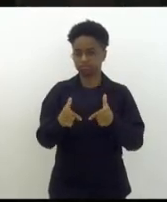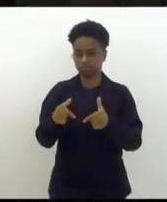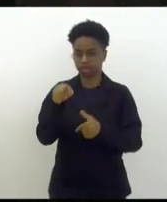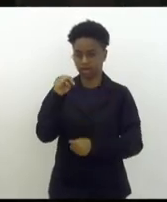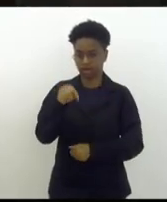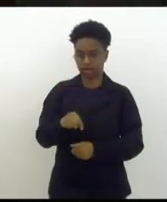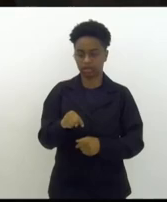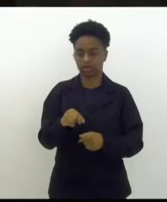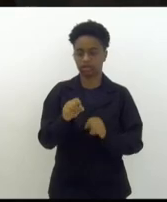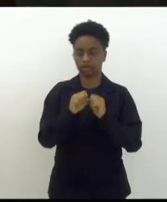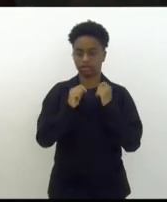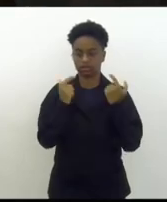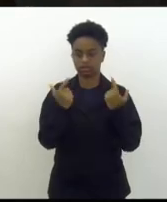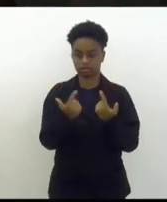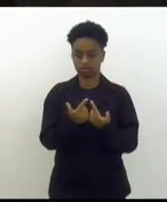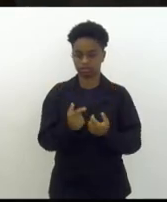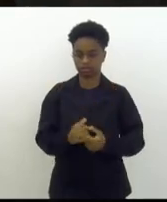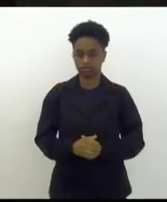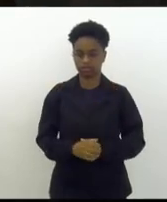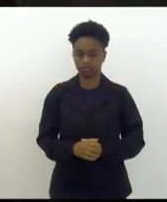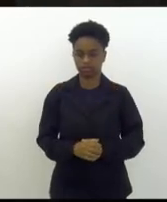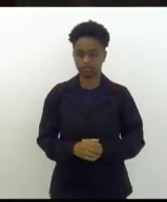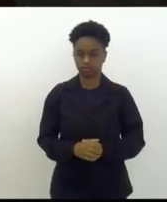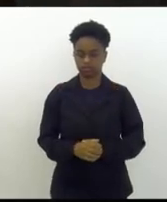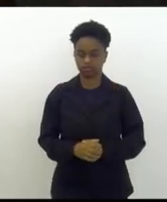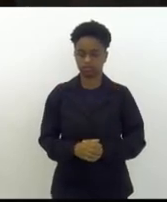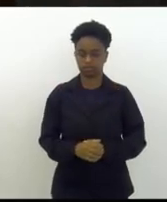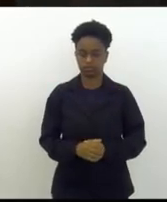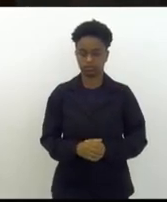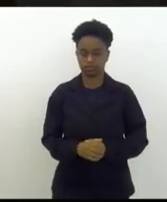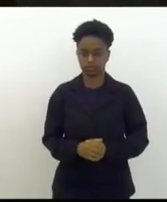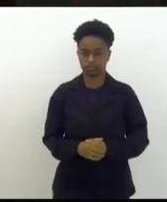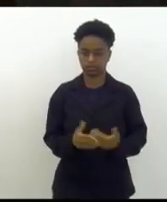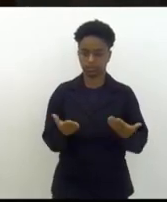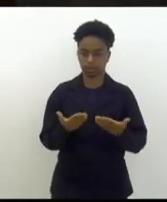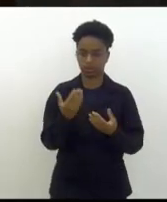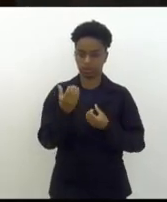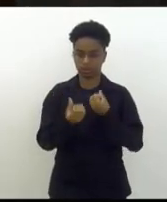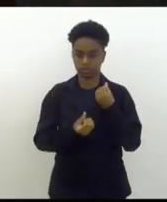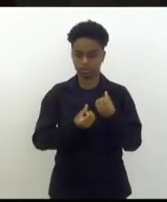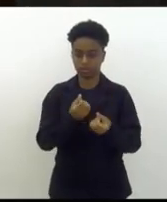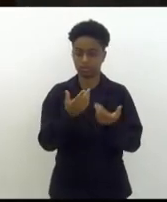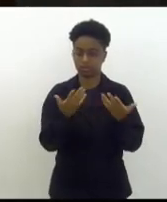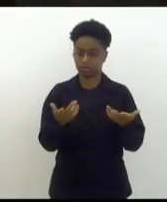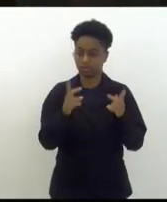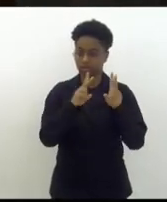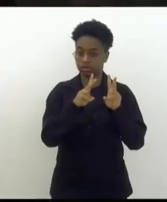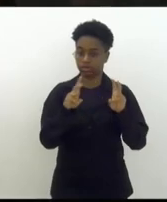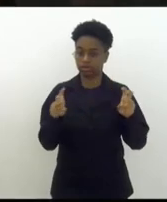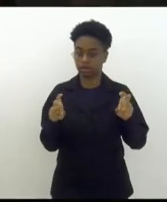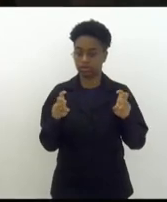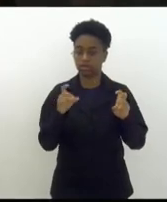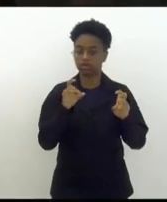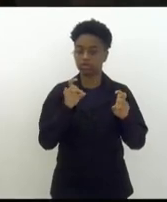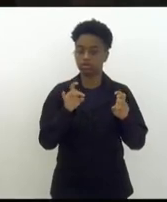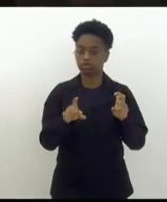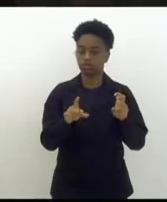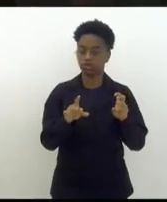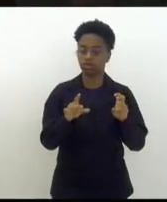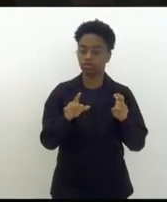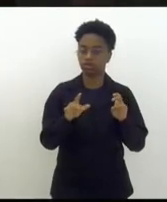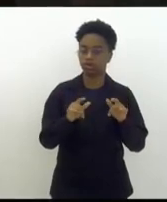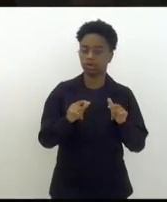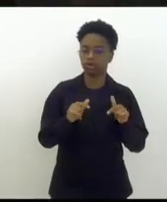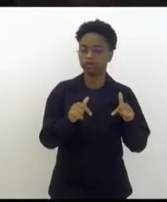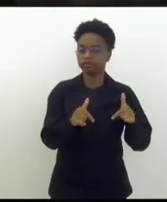pela Assembleia Legislativa neste semestre o tema senhor presidente aborda não apenas as prerrogativas